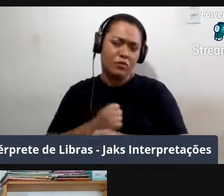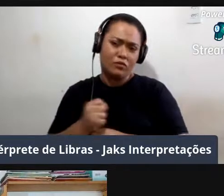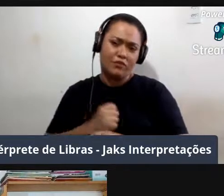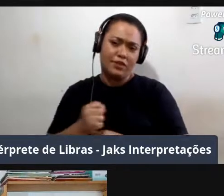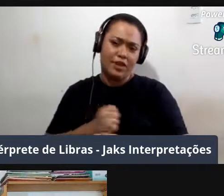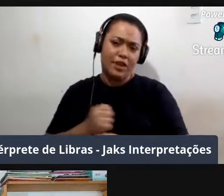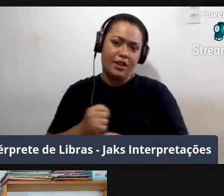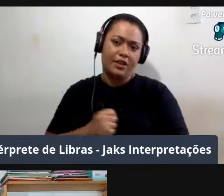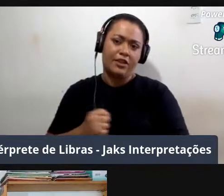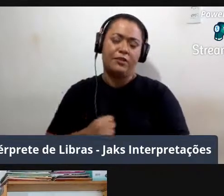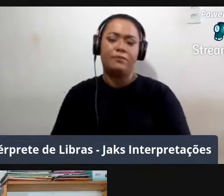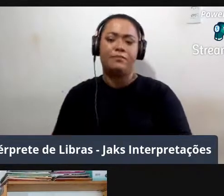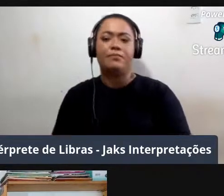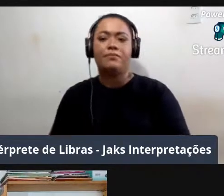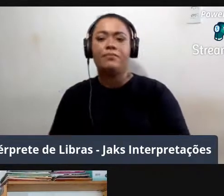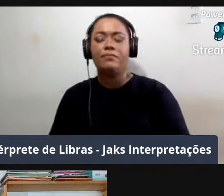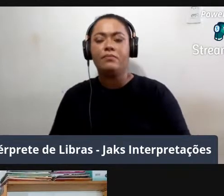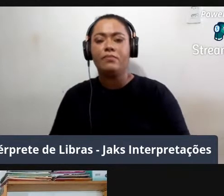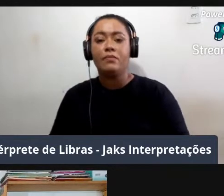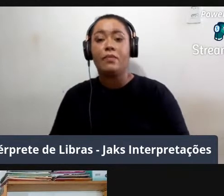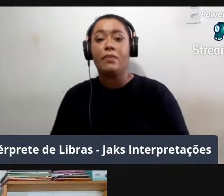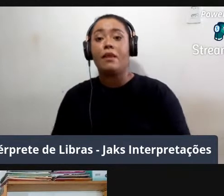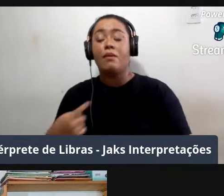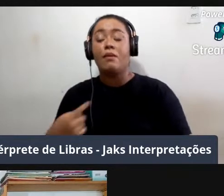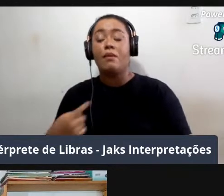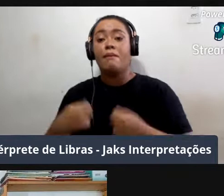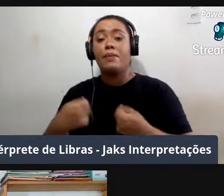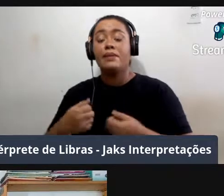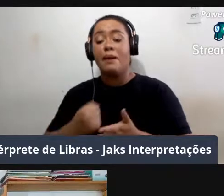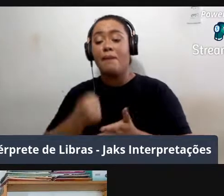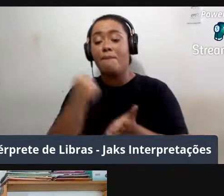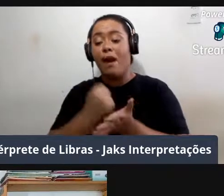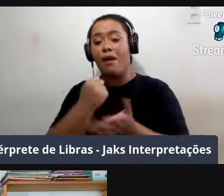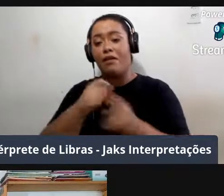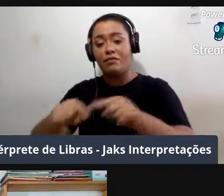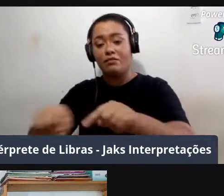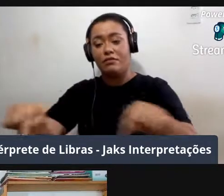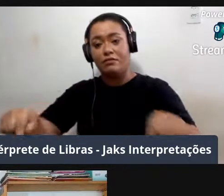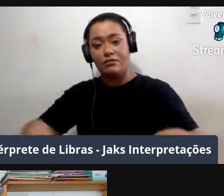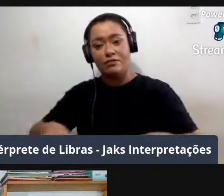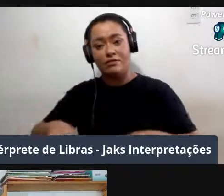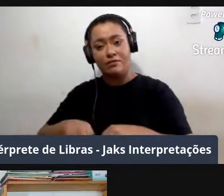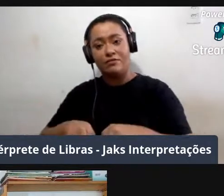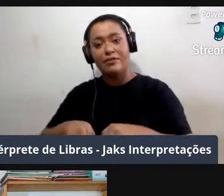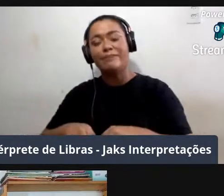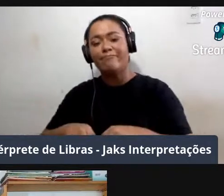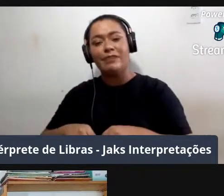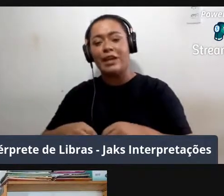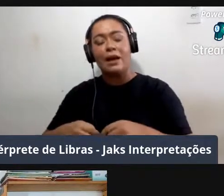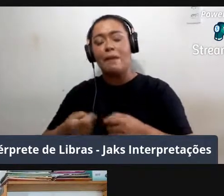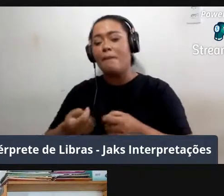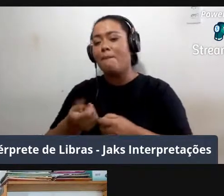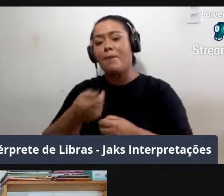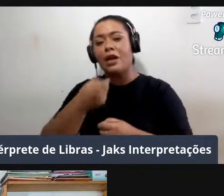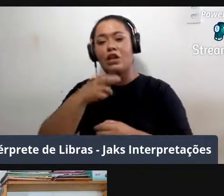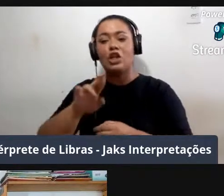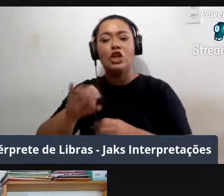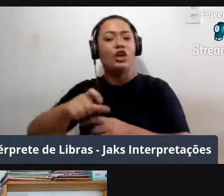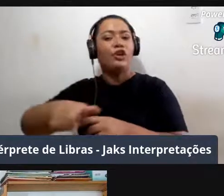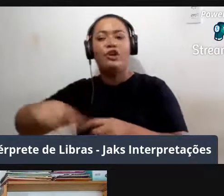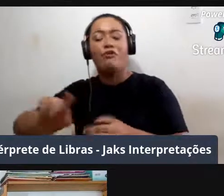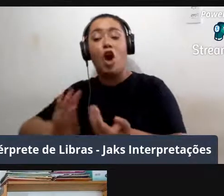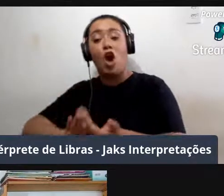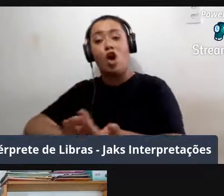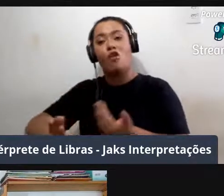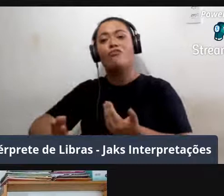quando demarcaram, deixaram vocês sem a beira do rio, né? Nesse momento vocês estão com direito agora, agora estão